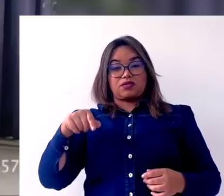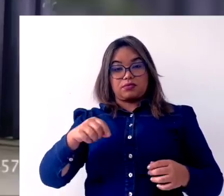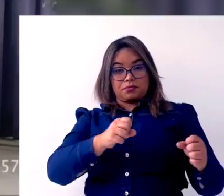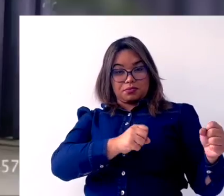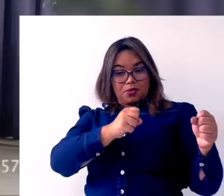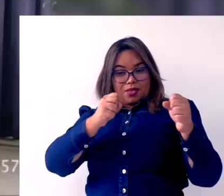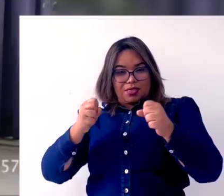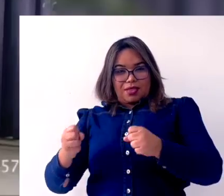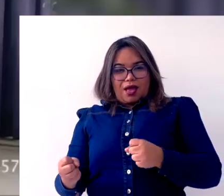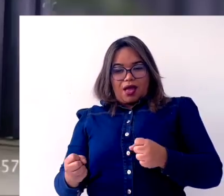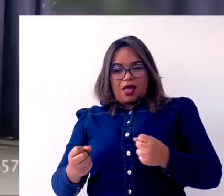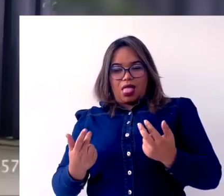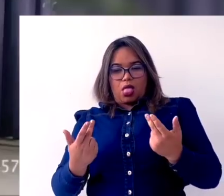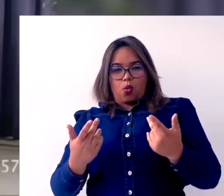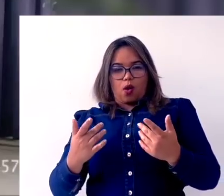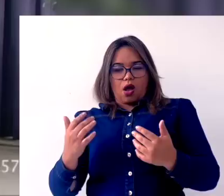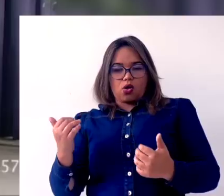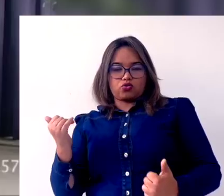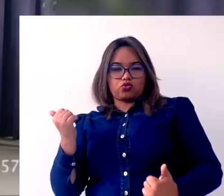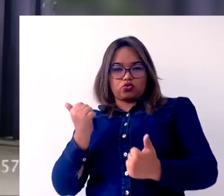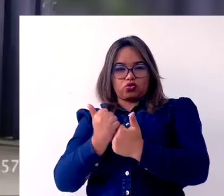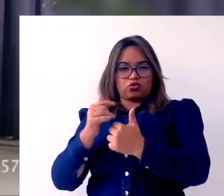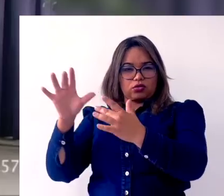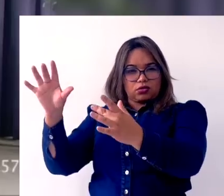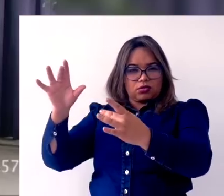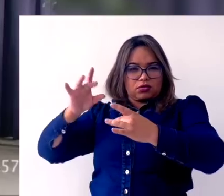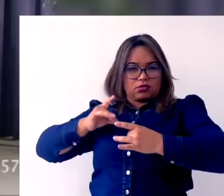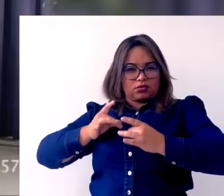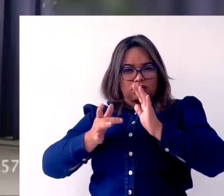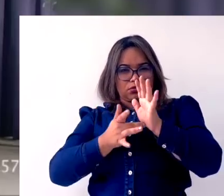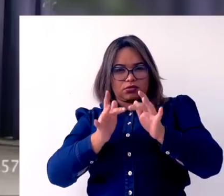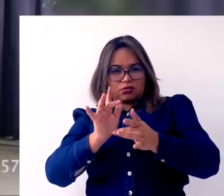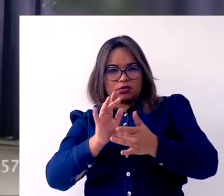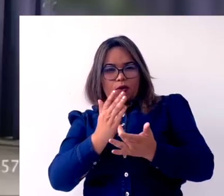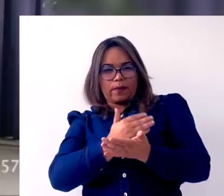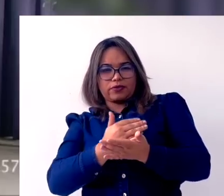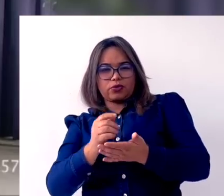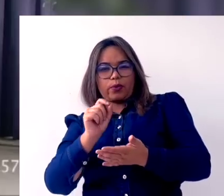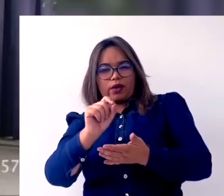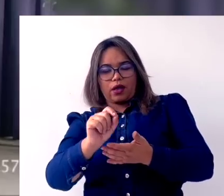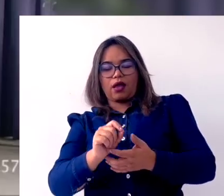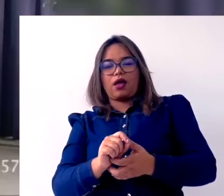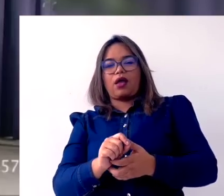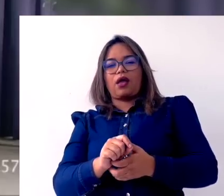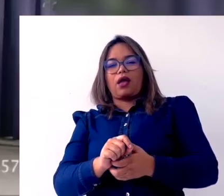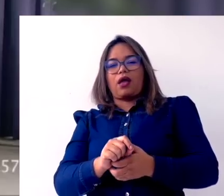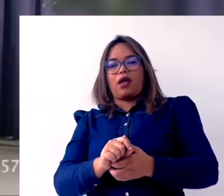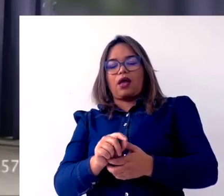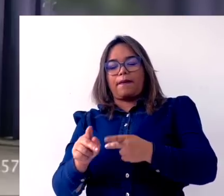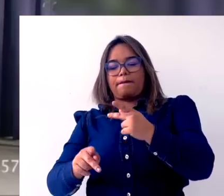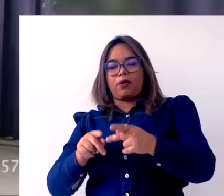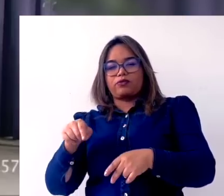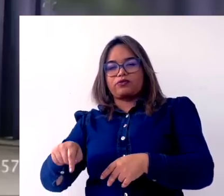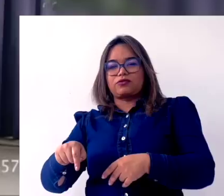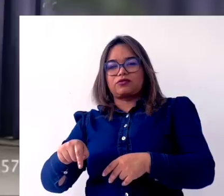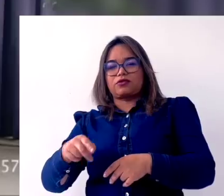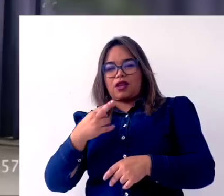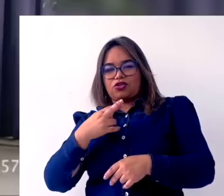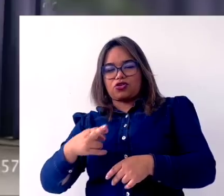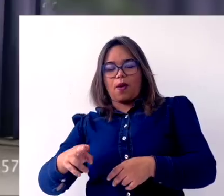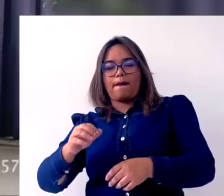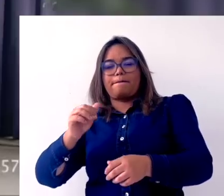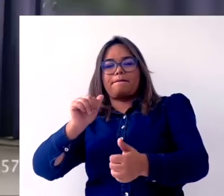mediador. Agora, esse sistema perdoa os pecados. Esse sistema lhe dá um novo fôlego de